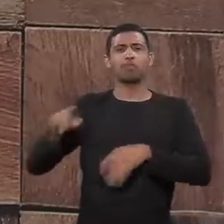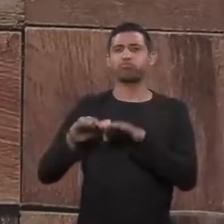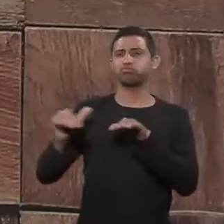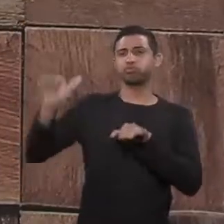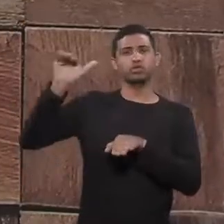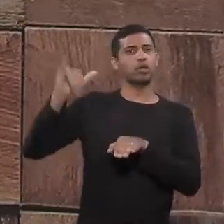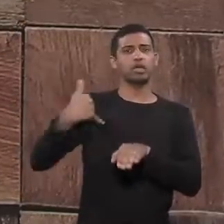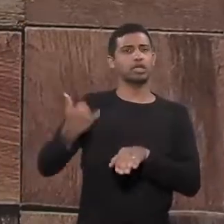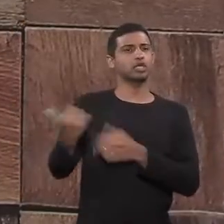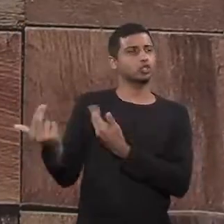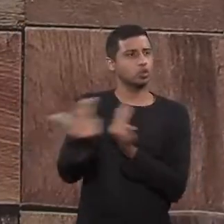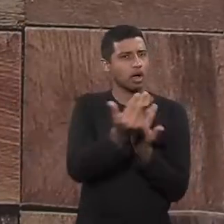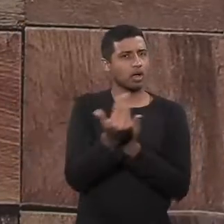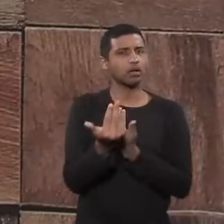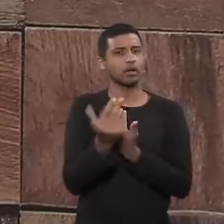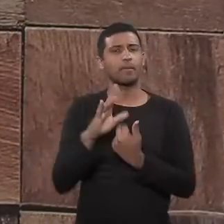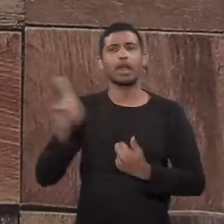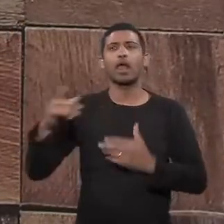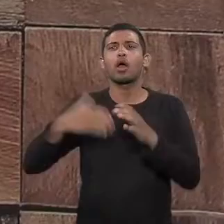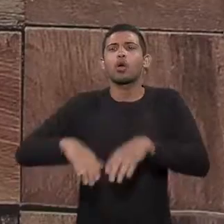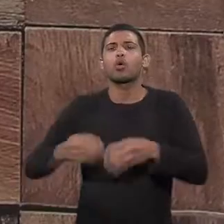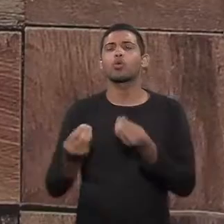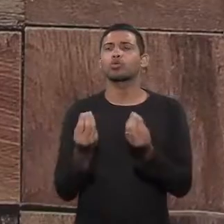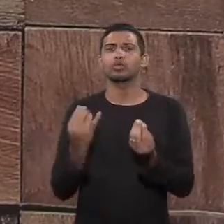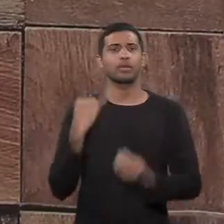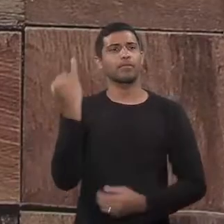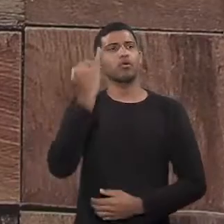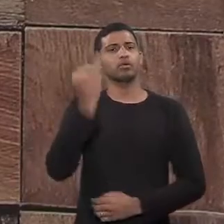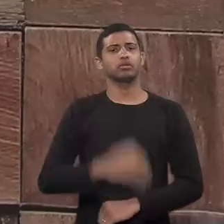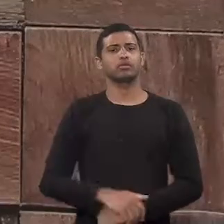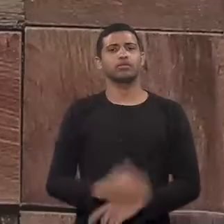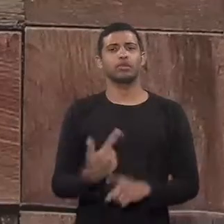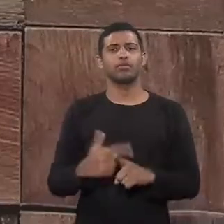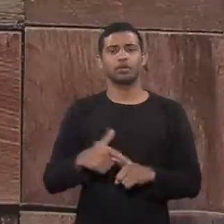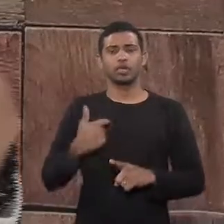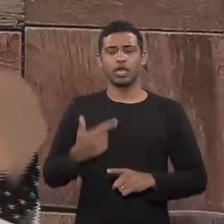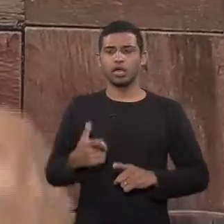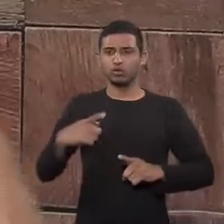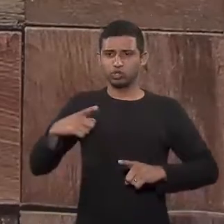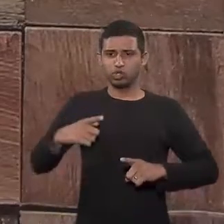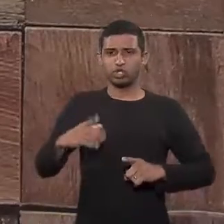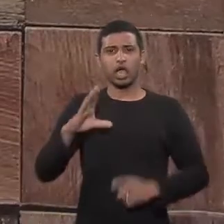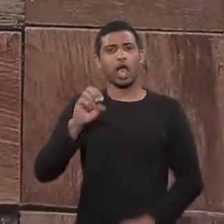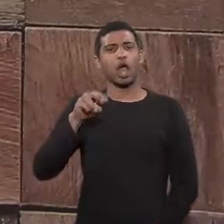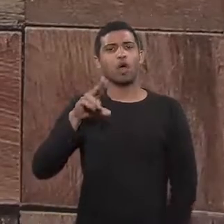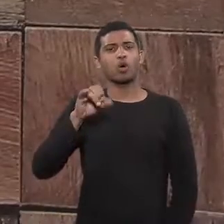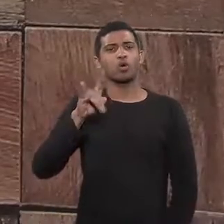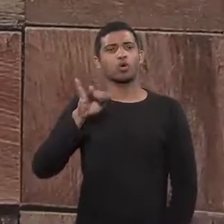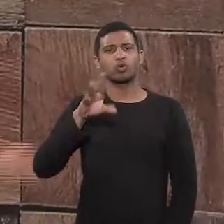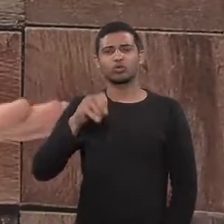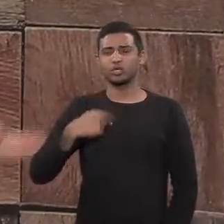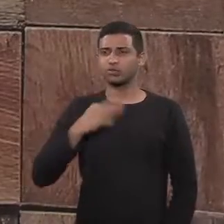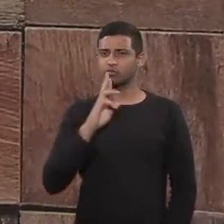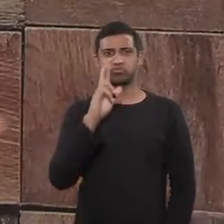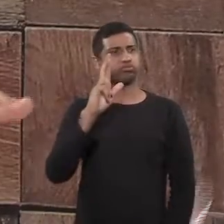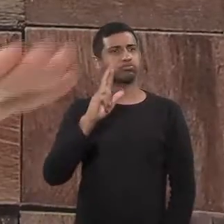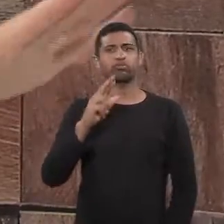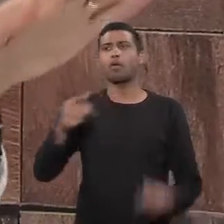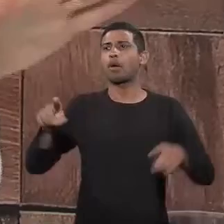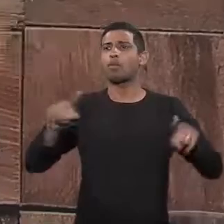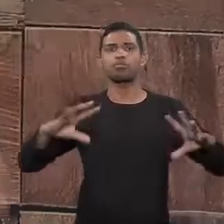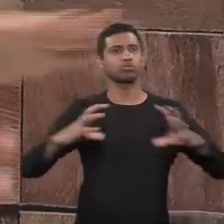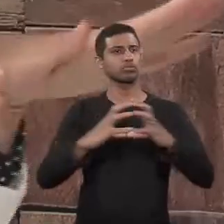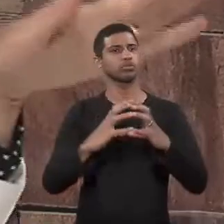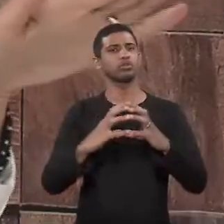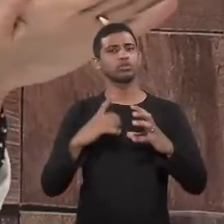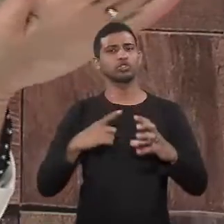adultos, nada. Mas, de qualquer forma, era um concurso muito importante porque a gente tinha que executar um concerto. Então, era um concerto,